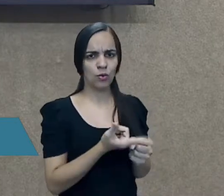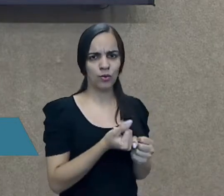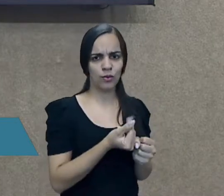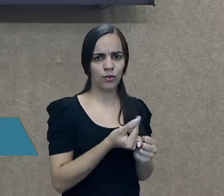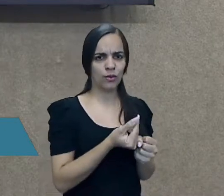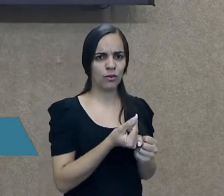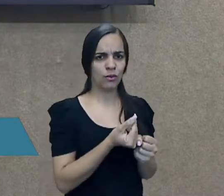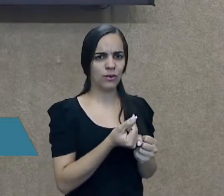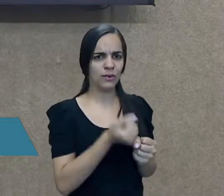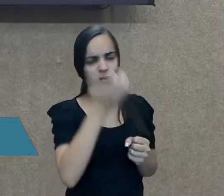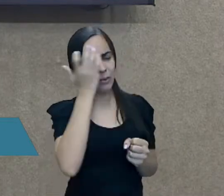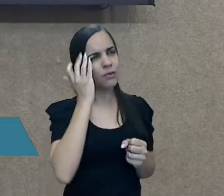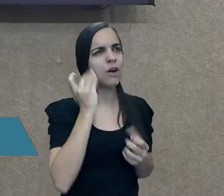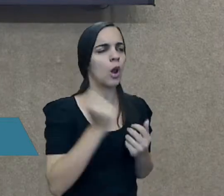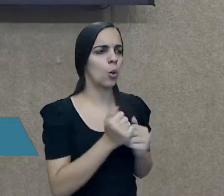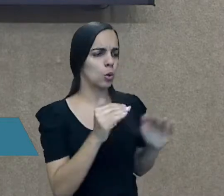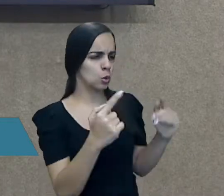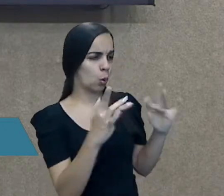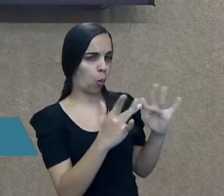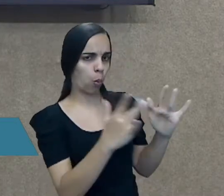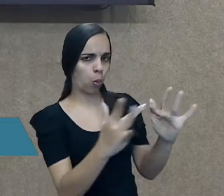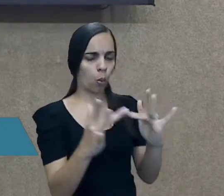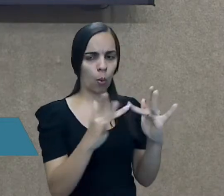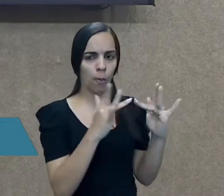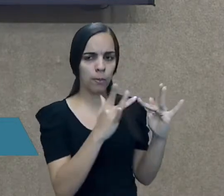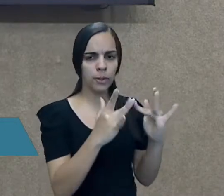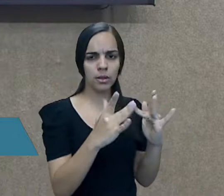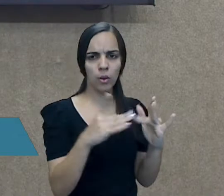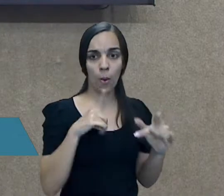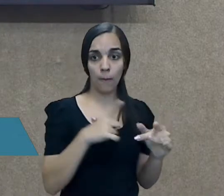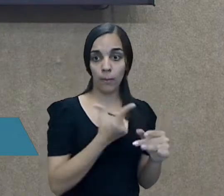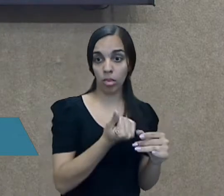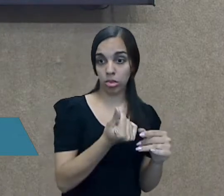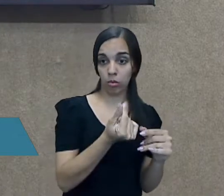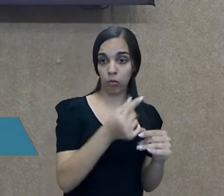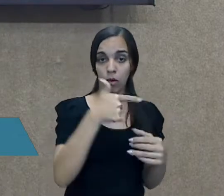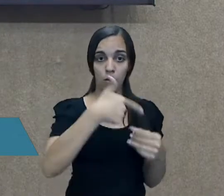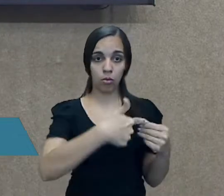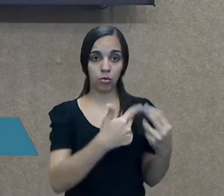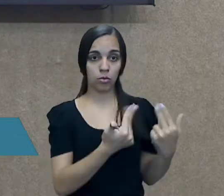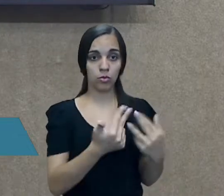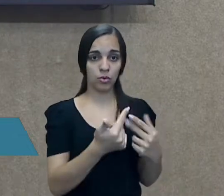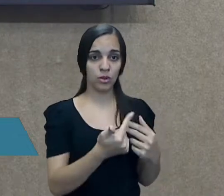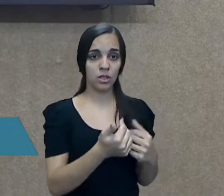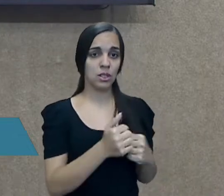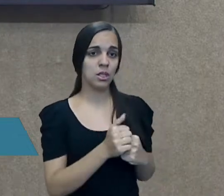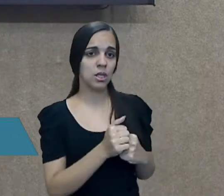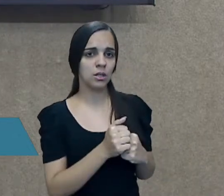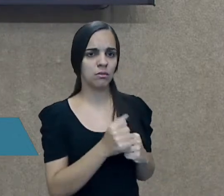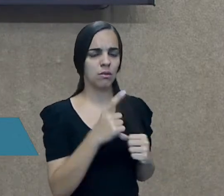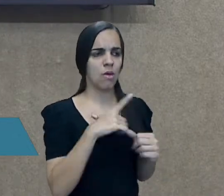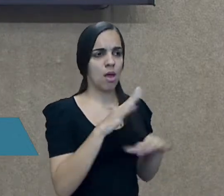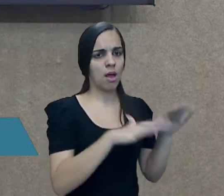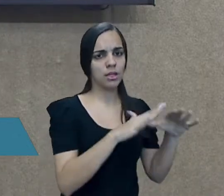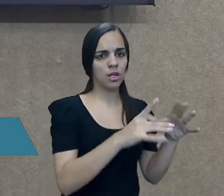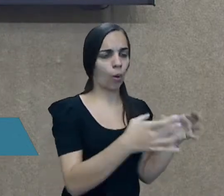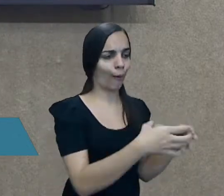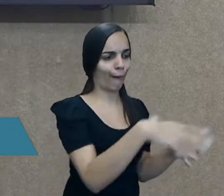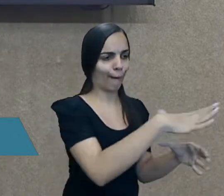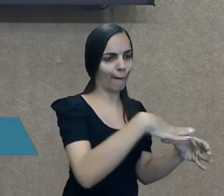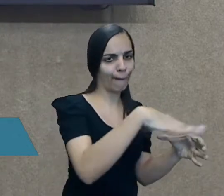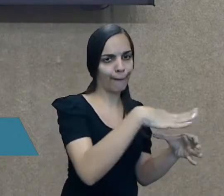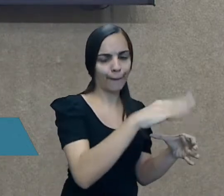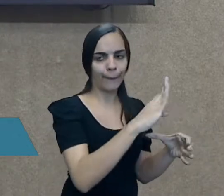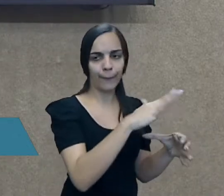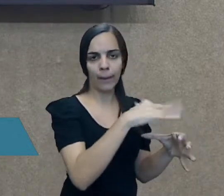ou menos o mesmo valor. Por exemplo, o diesel de um dono vai estar mais barato, de uma rede